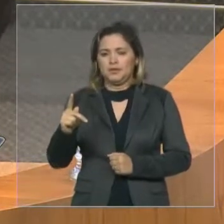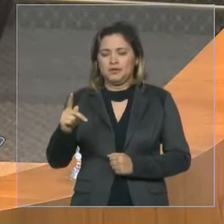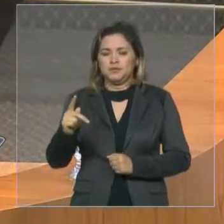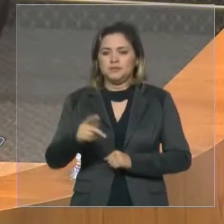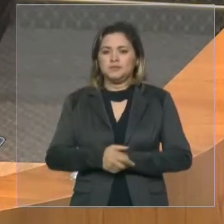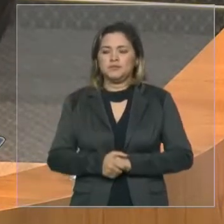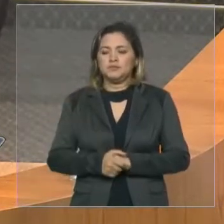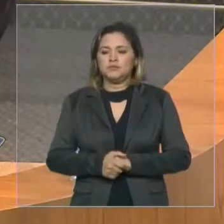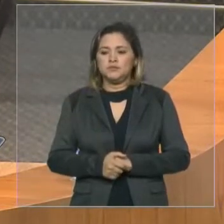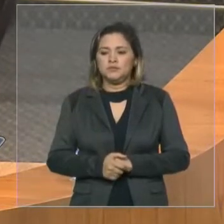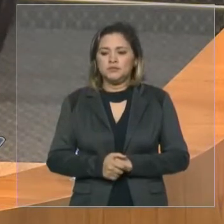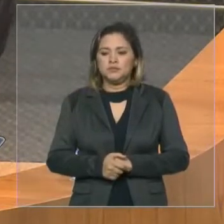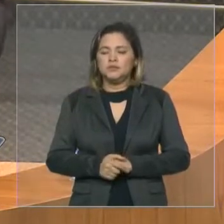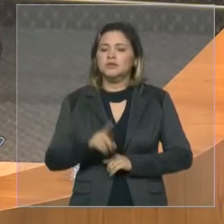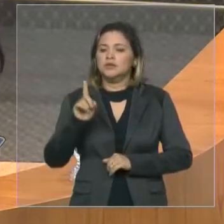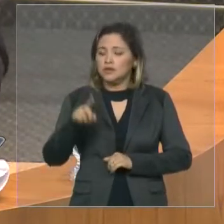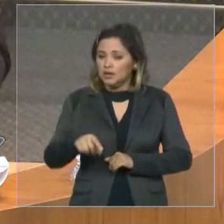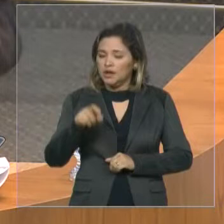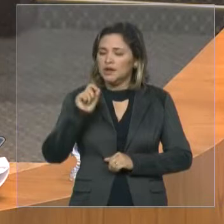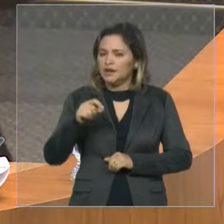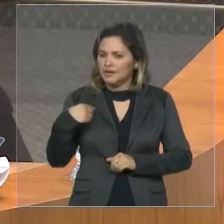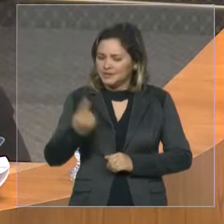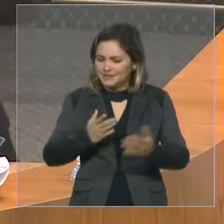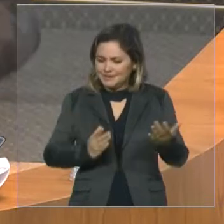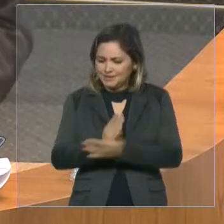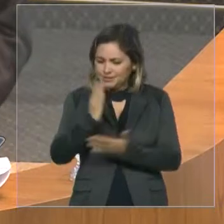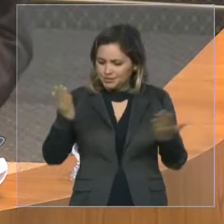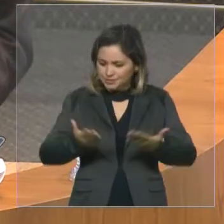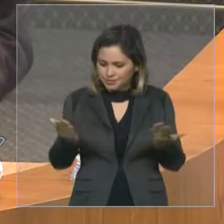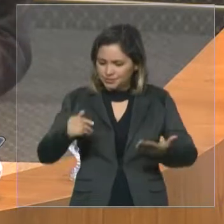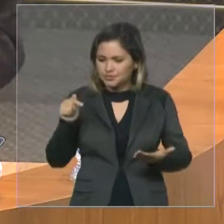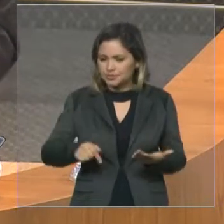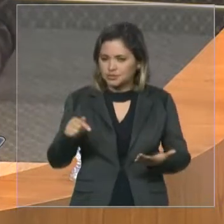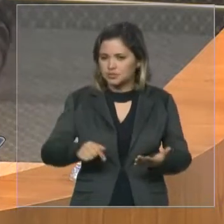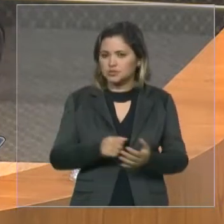Essa é a indecência que nós vamos aprovar aqui. Artigo 3.